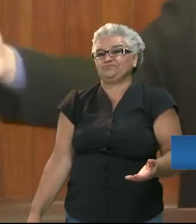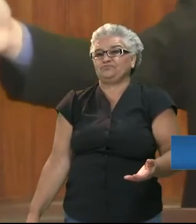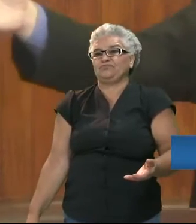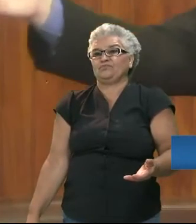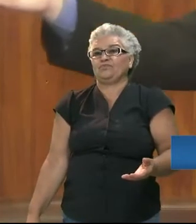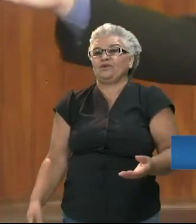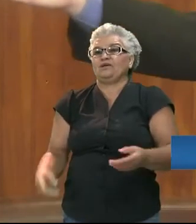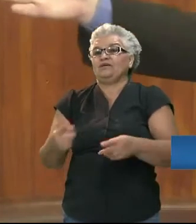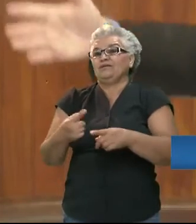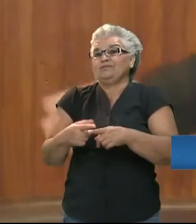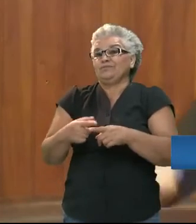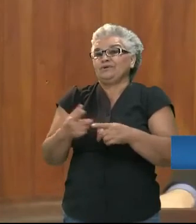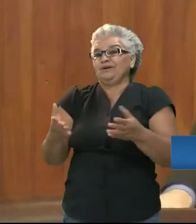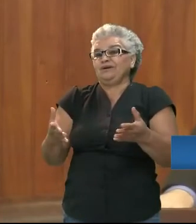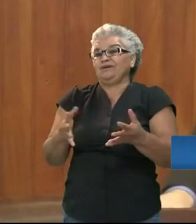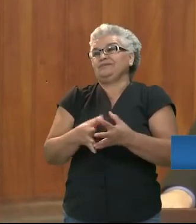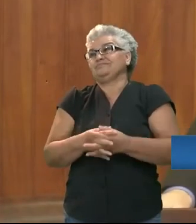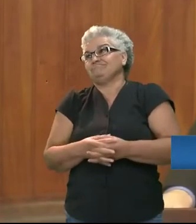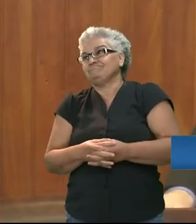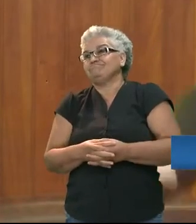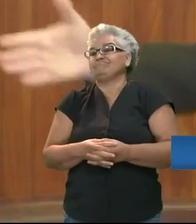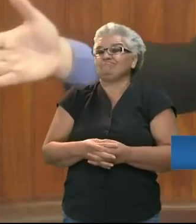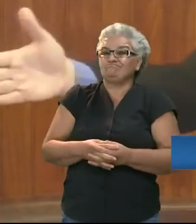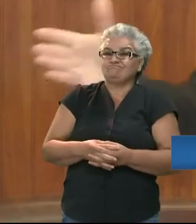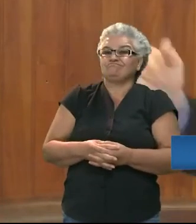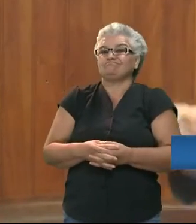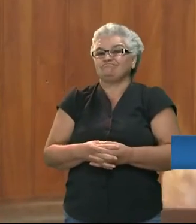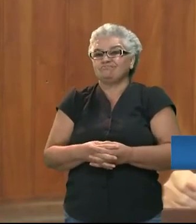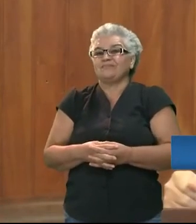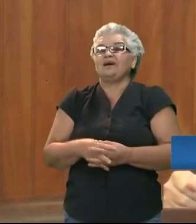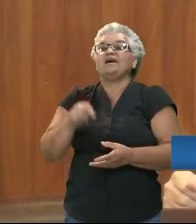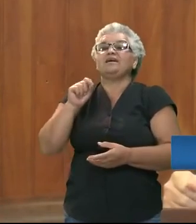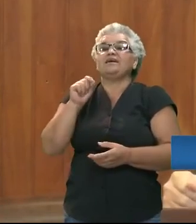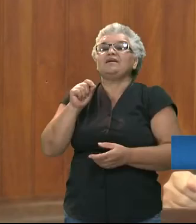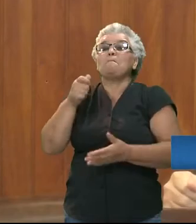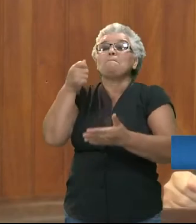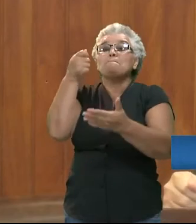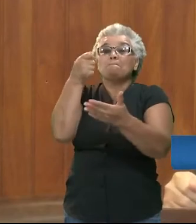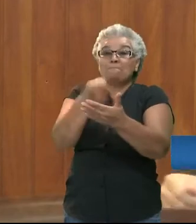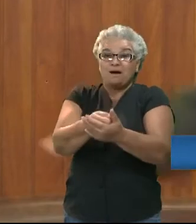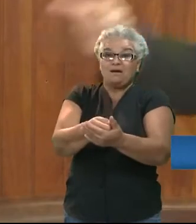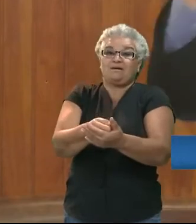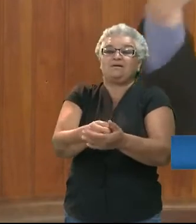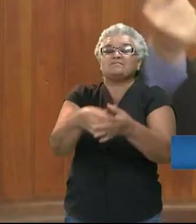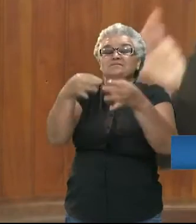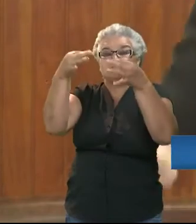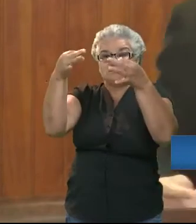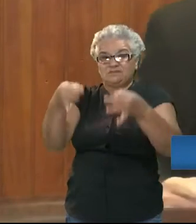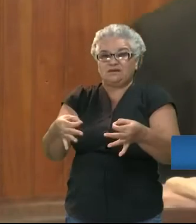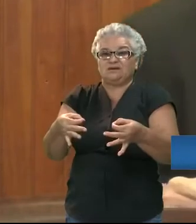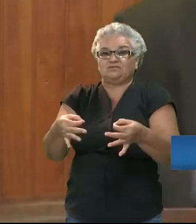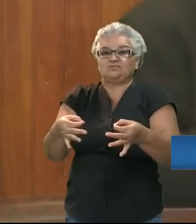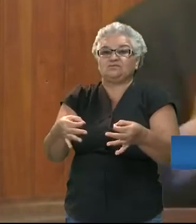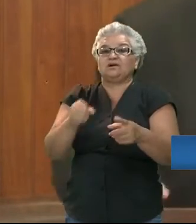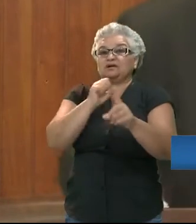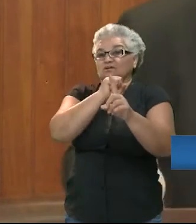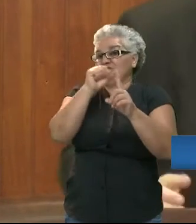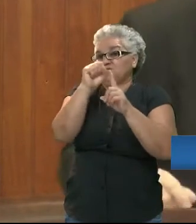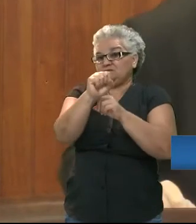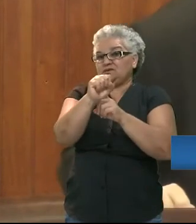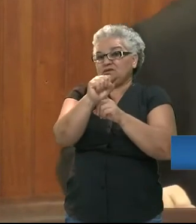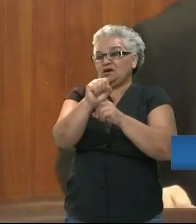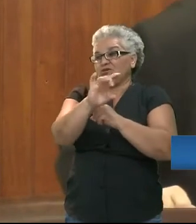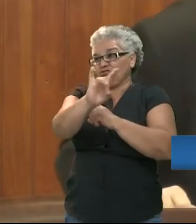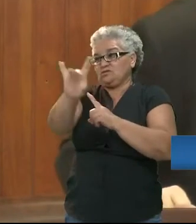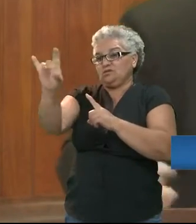Até porque também não temos que tirar razão, de certa forma, porque é quem paga, não é? É quem cumpre os compromissos com a sociedade, que somos cada um de nós, de